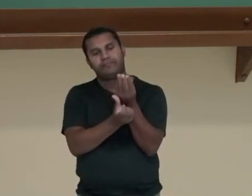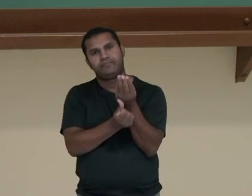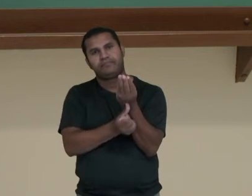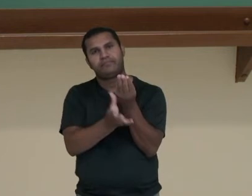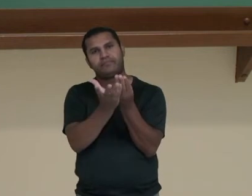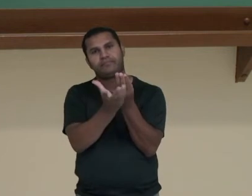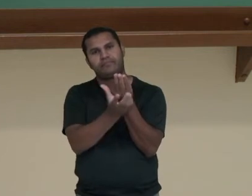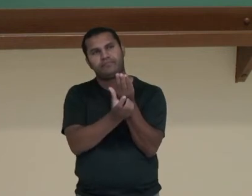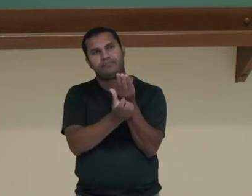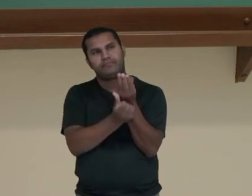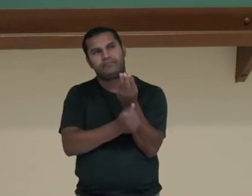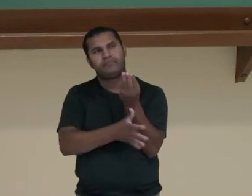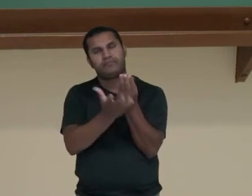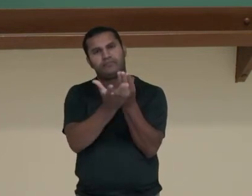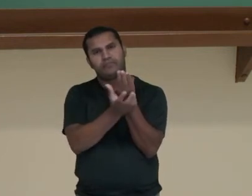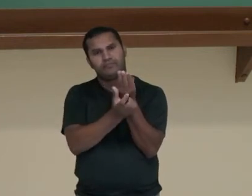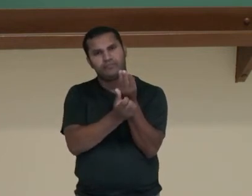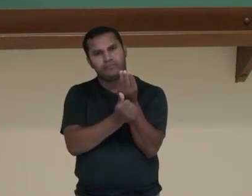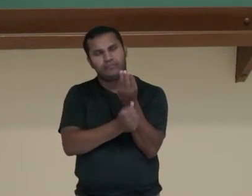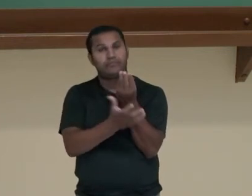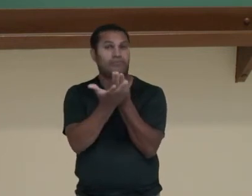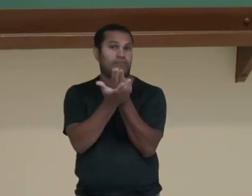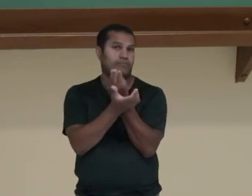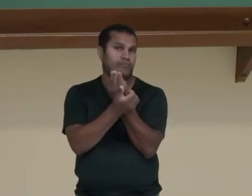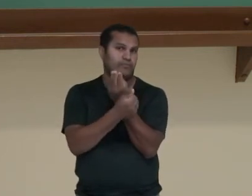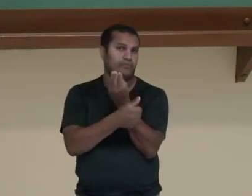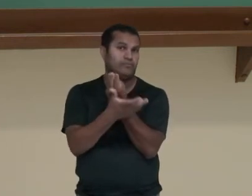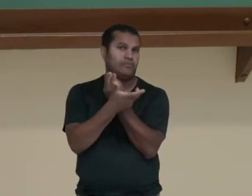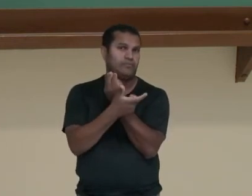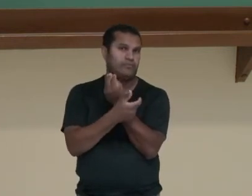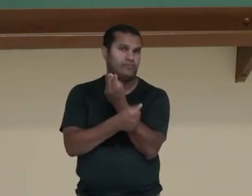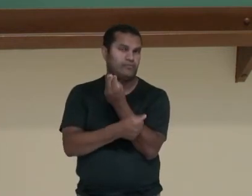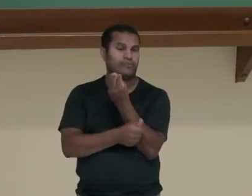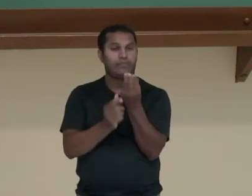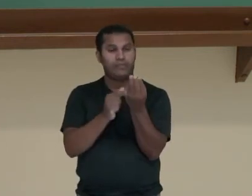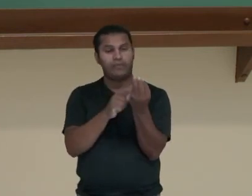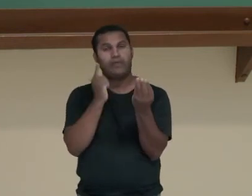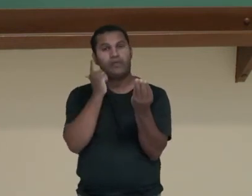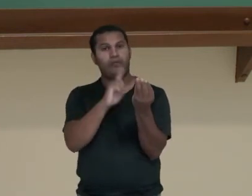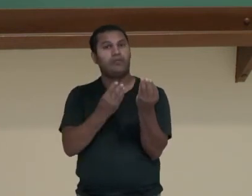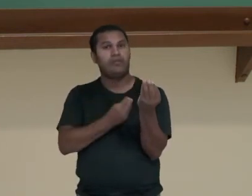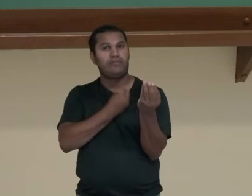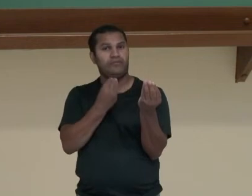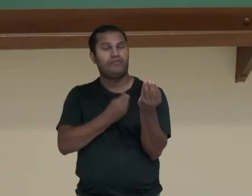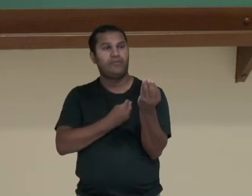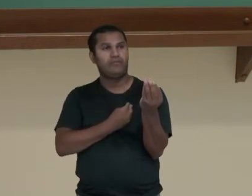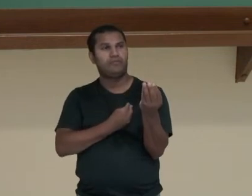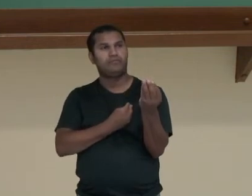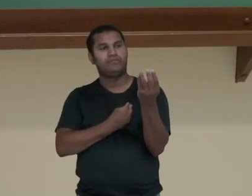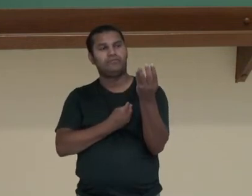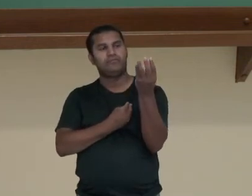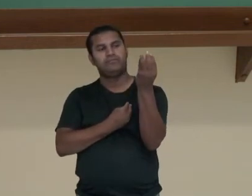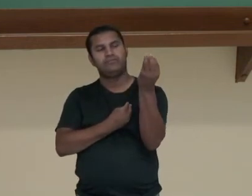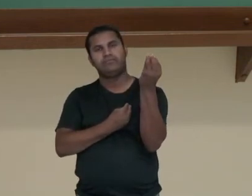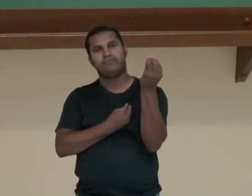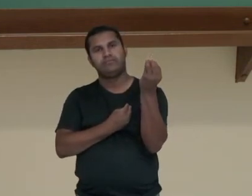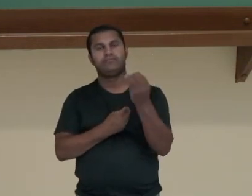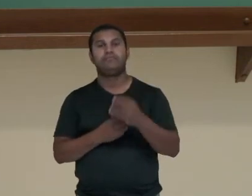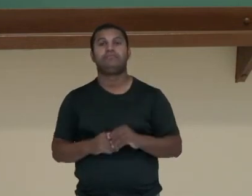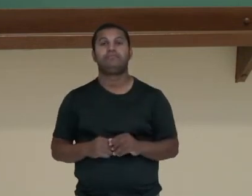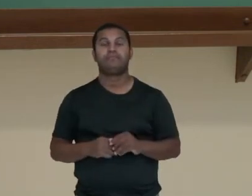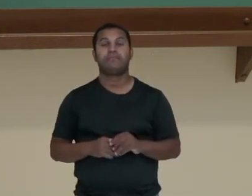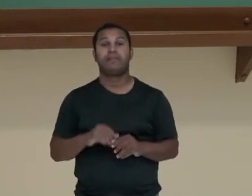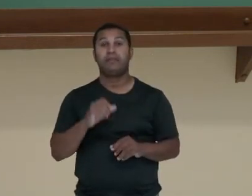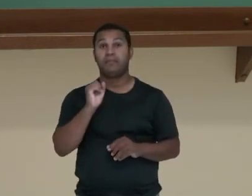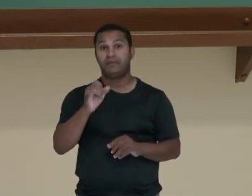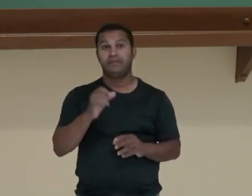num lugar que é super rico em nutrientes, ela vai viver da fotossíntese, né? Então, eles são estratégias